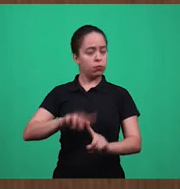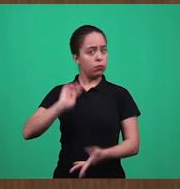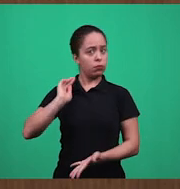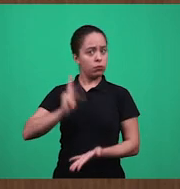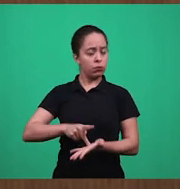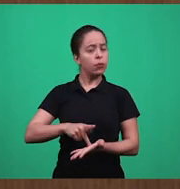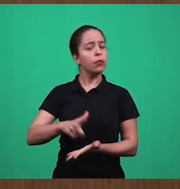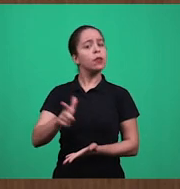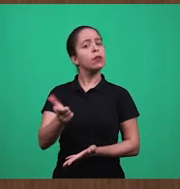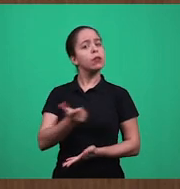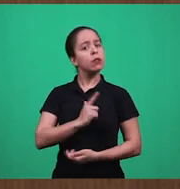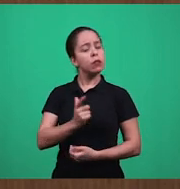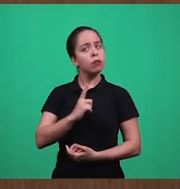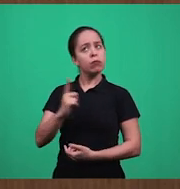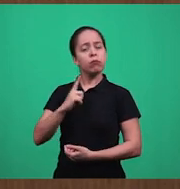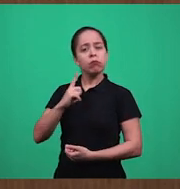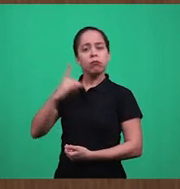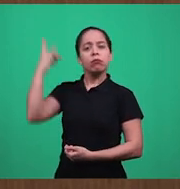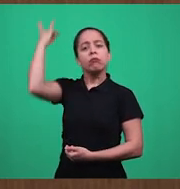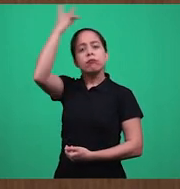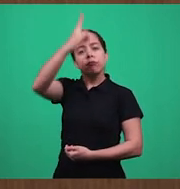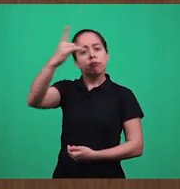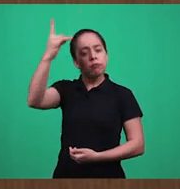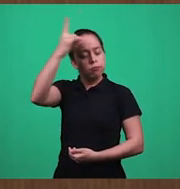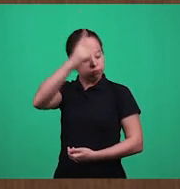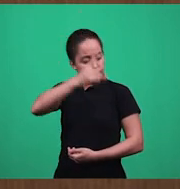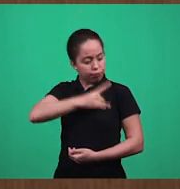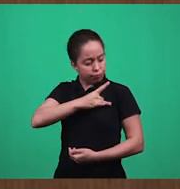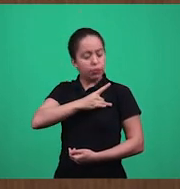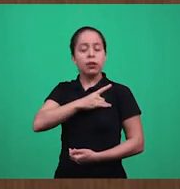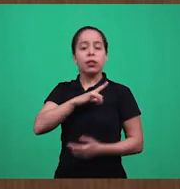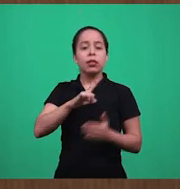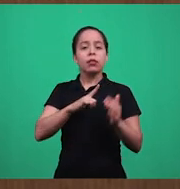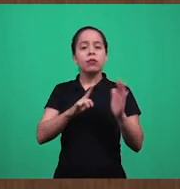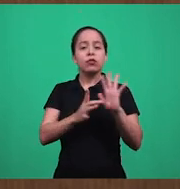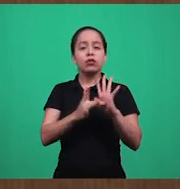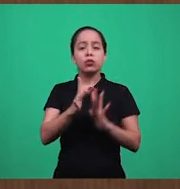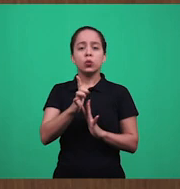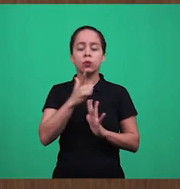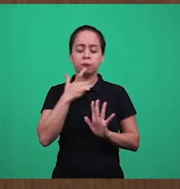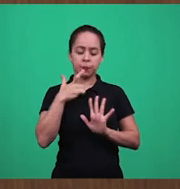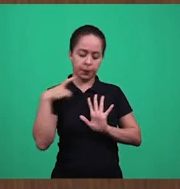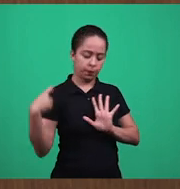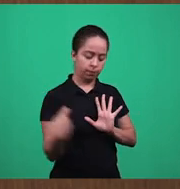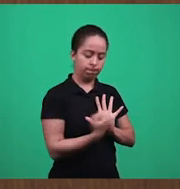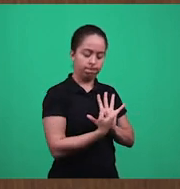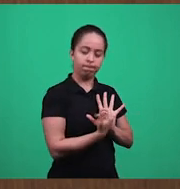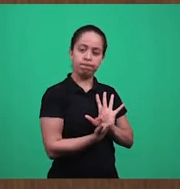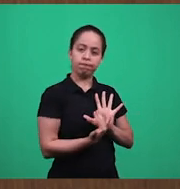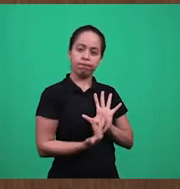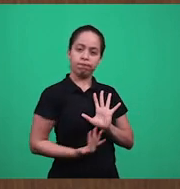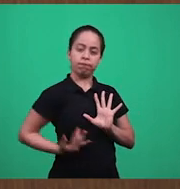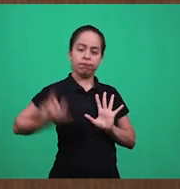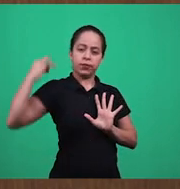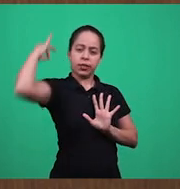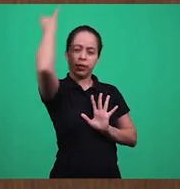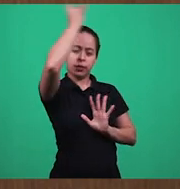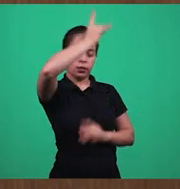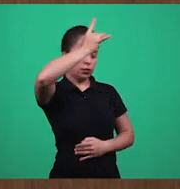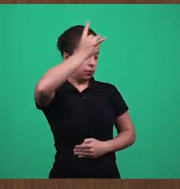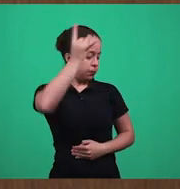verdadeira, ela recebeu uma operação do Espírito Santo, que é o sangue de Jesus, que é o seu Espírito,